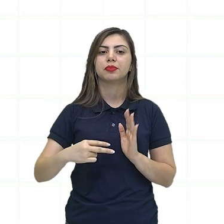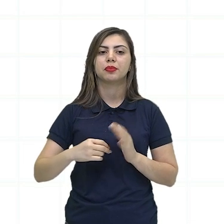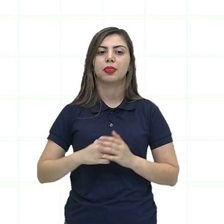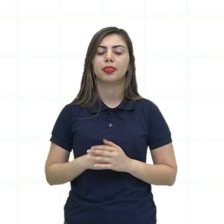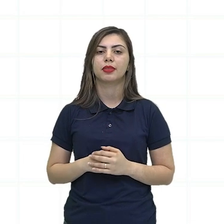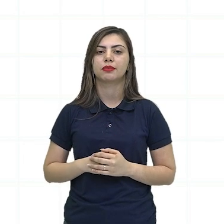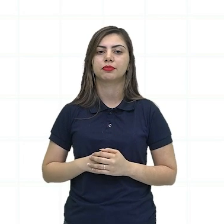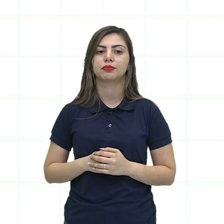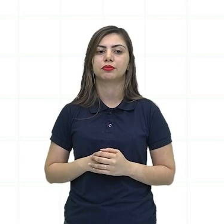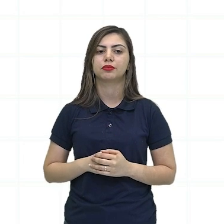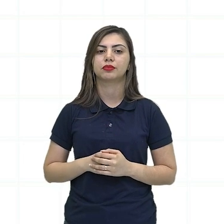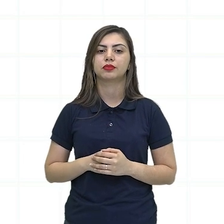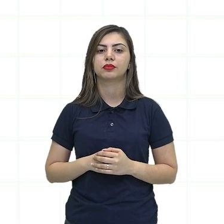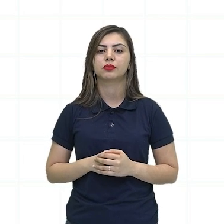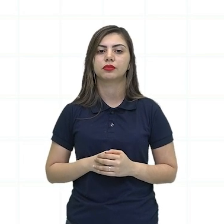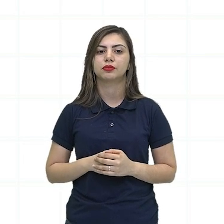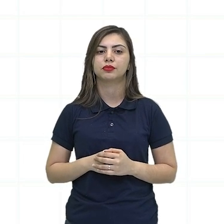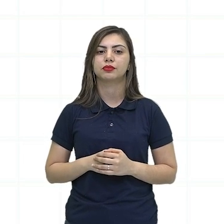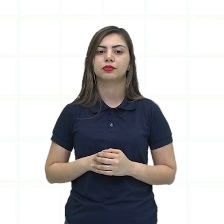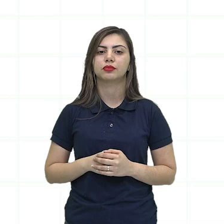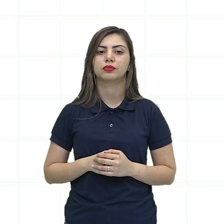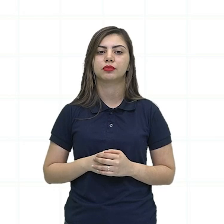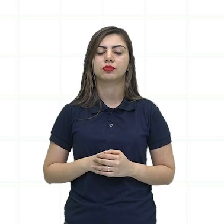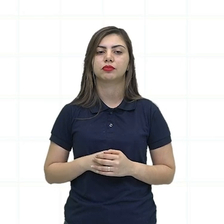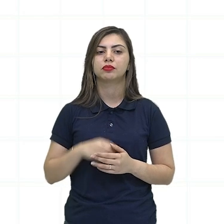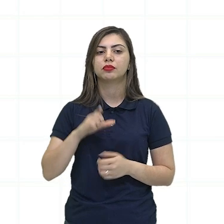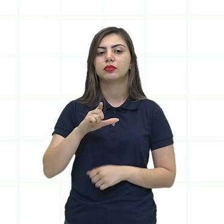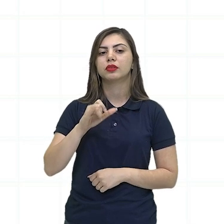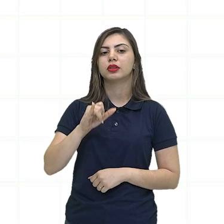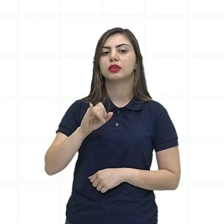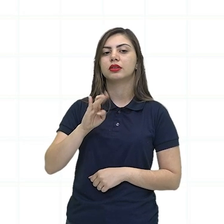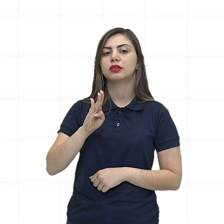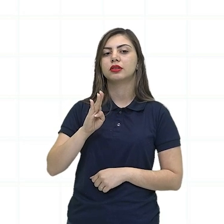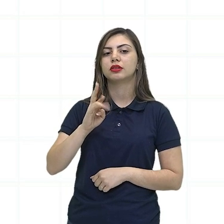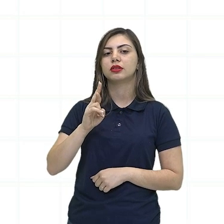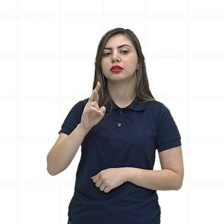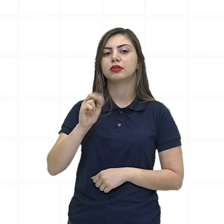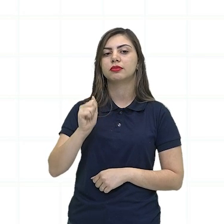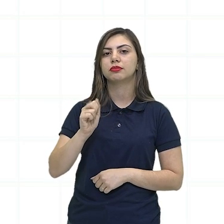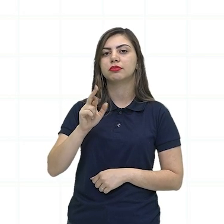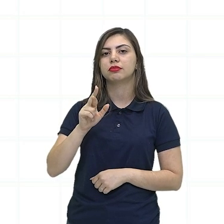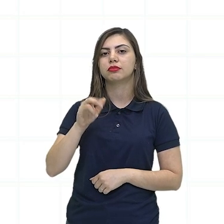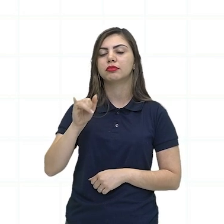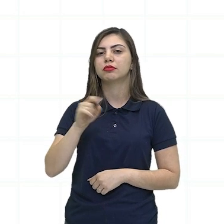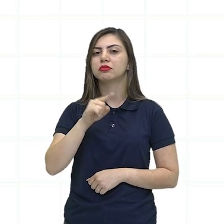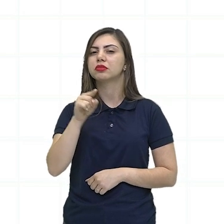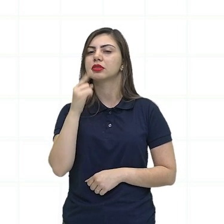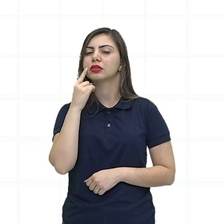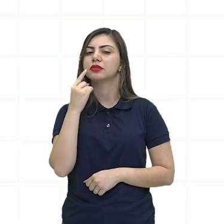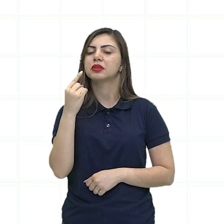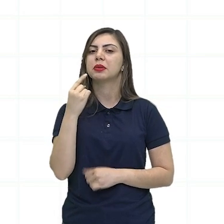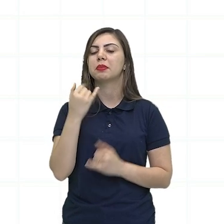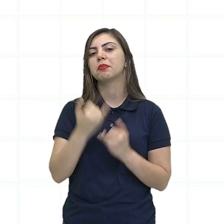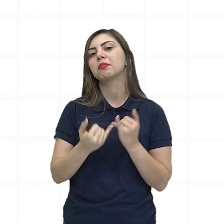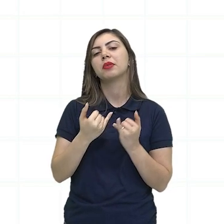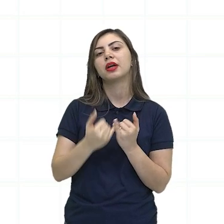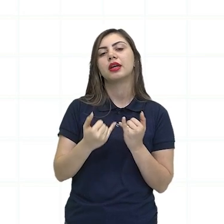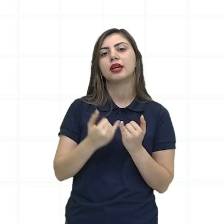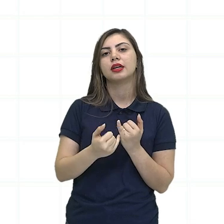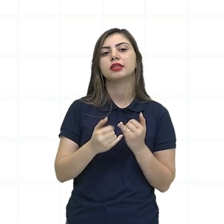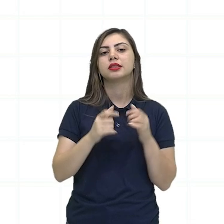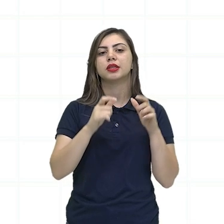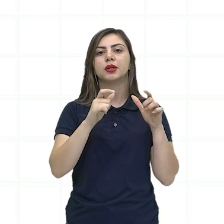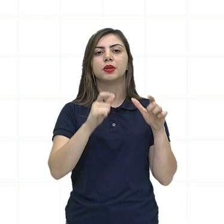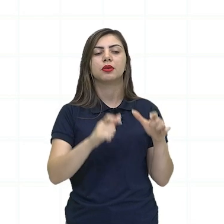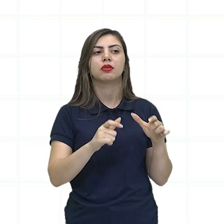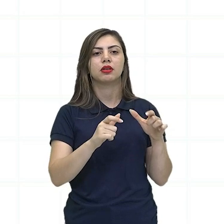Nice library. Library é uma palavra, é um falso cognato, né? Você olha, parece livraria,